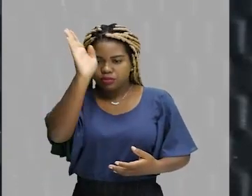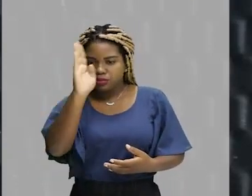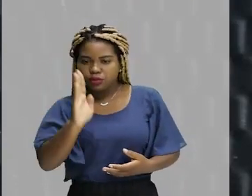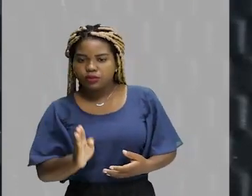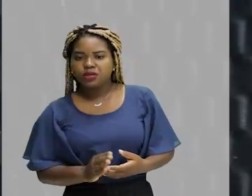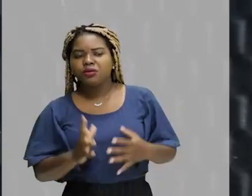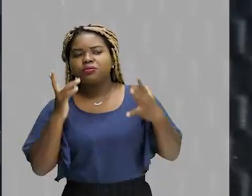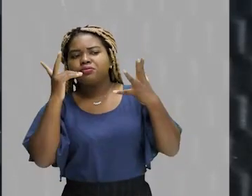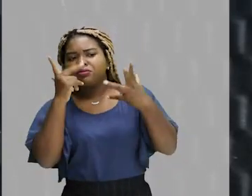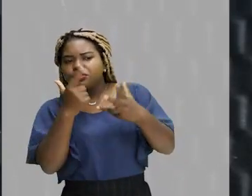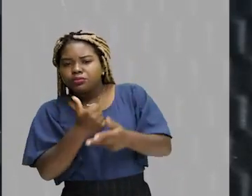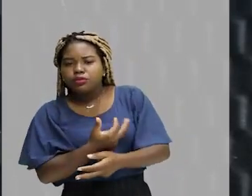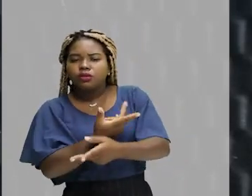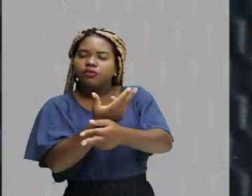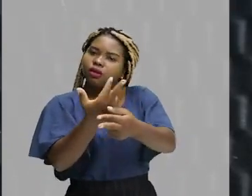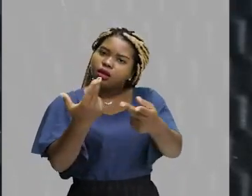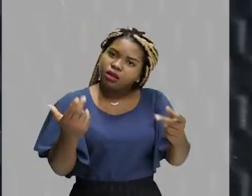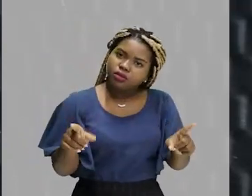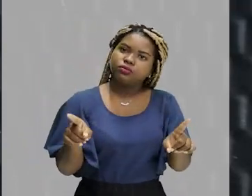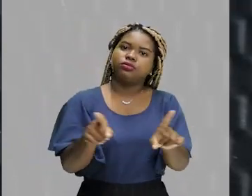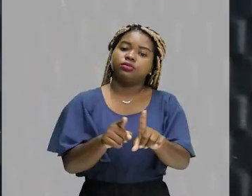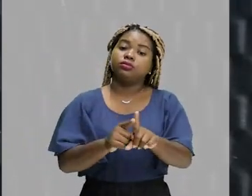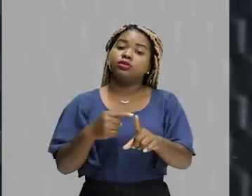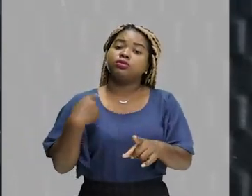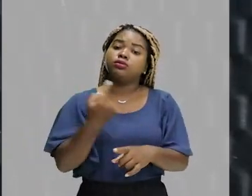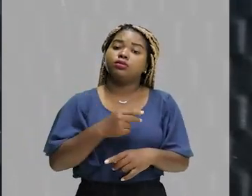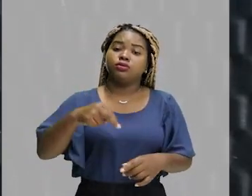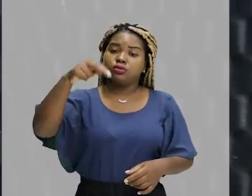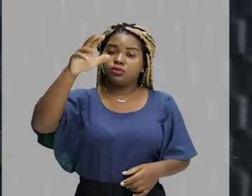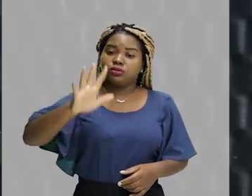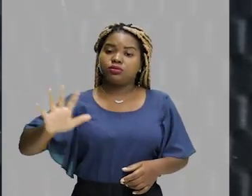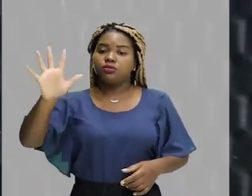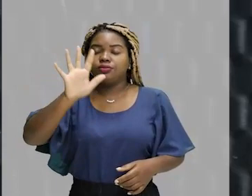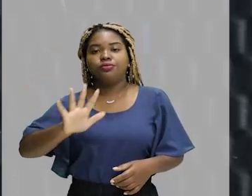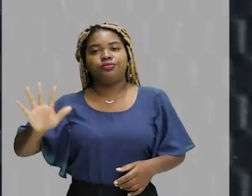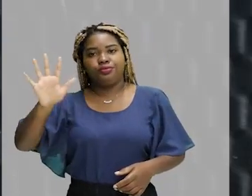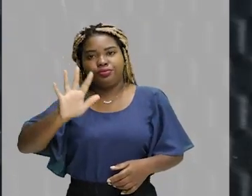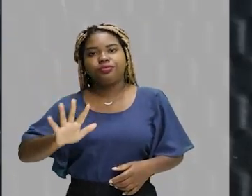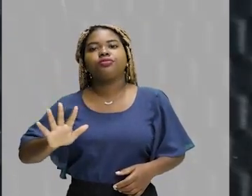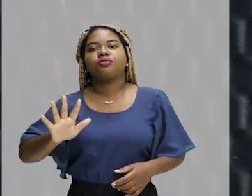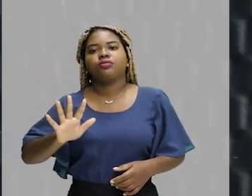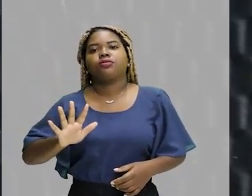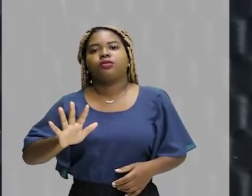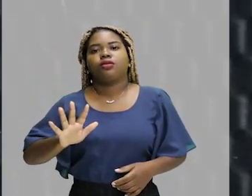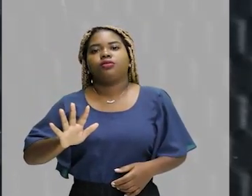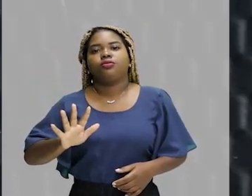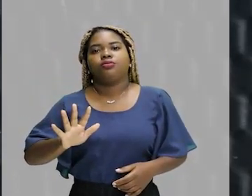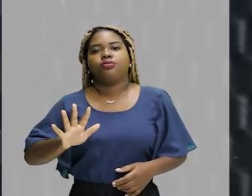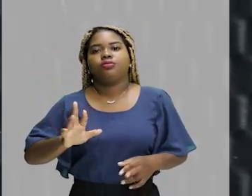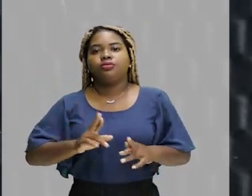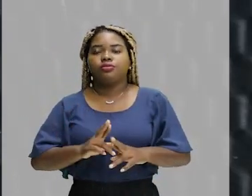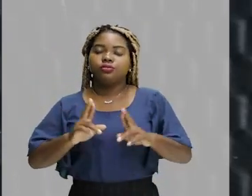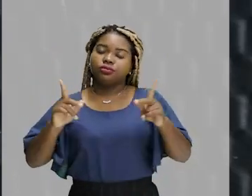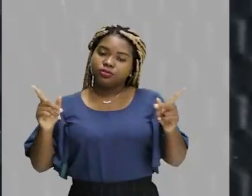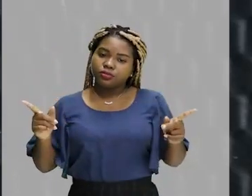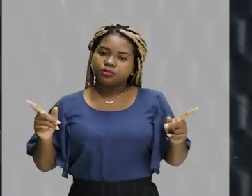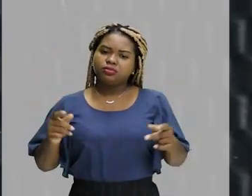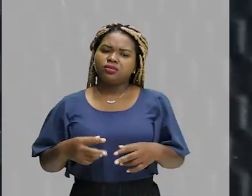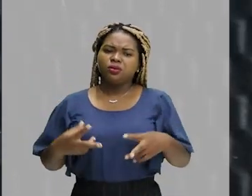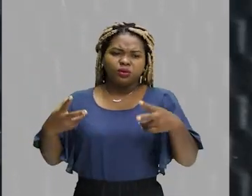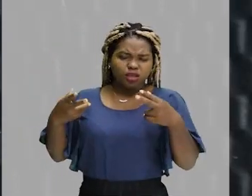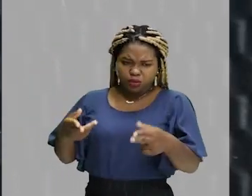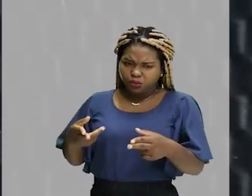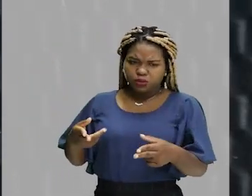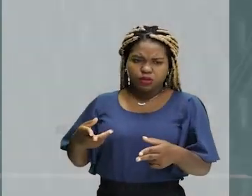ele é bonito, o quanto ele é diverso. E o nosso Nordeste é riquíssimo e extremamente diferente. Não é